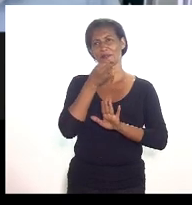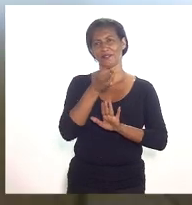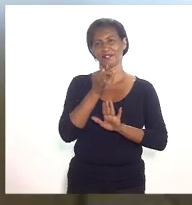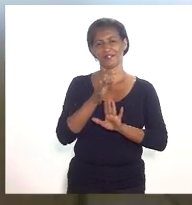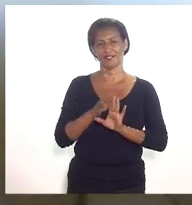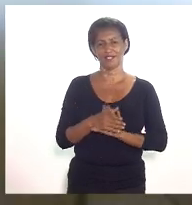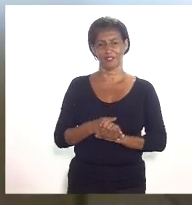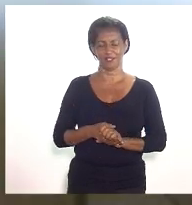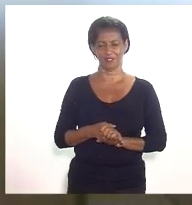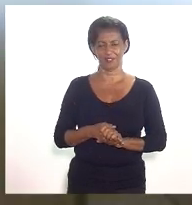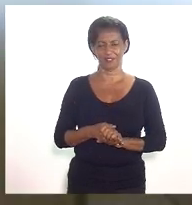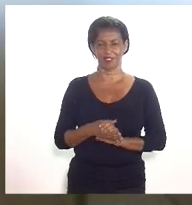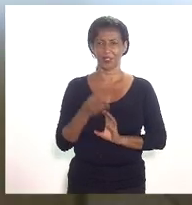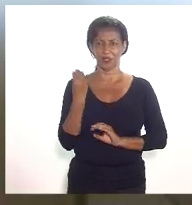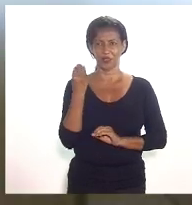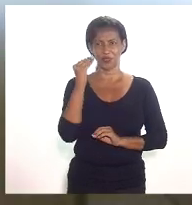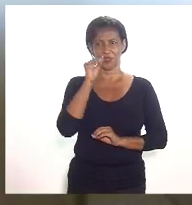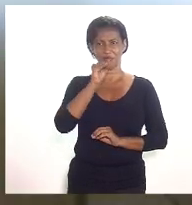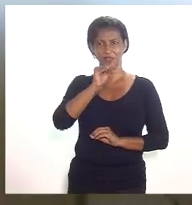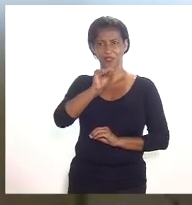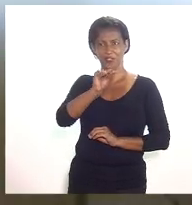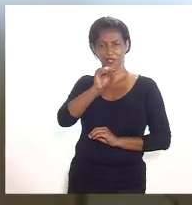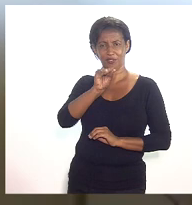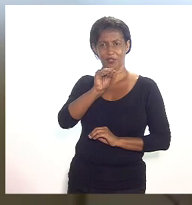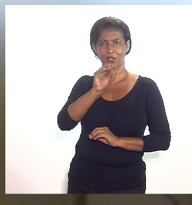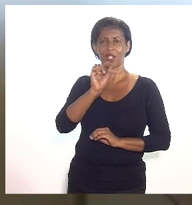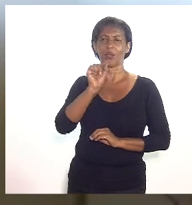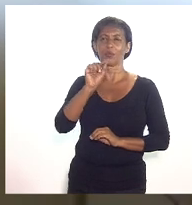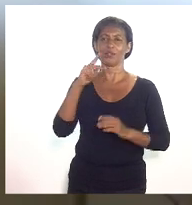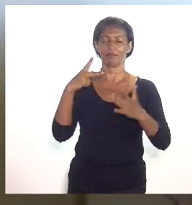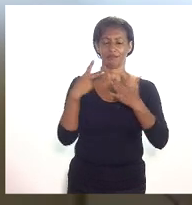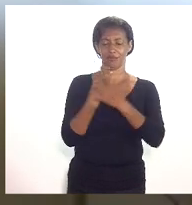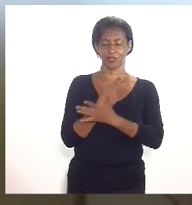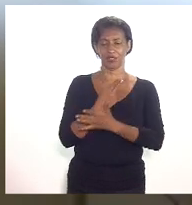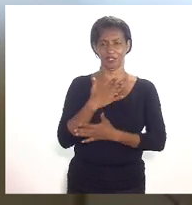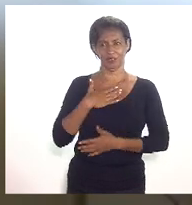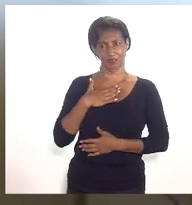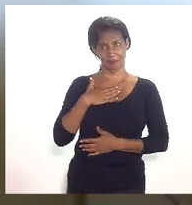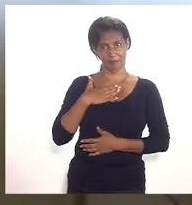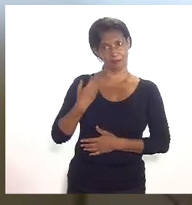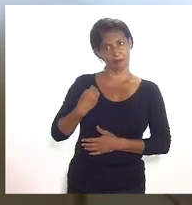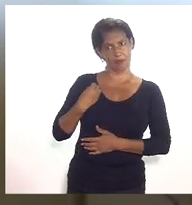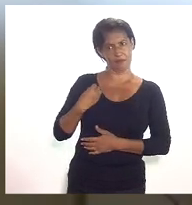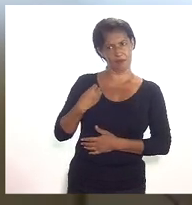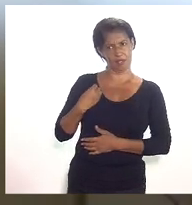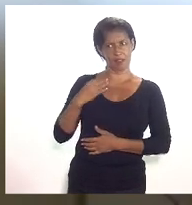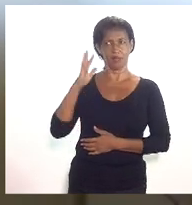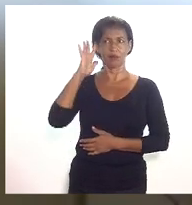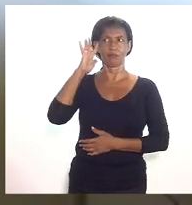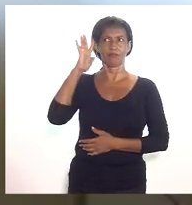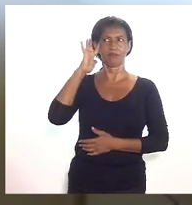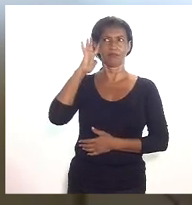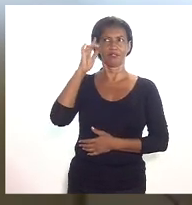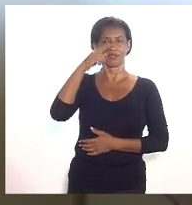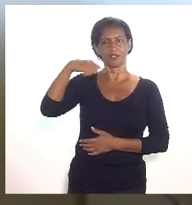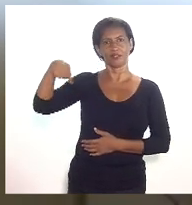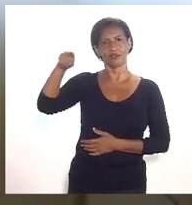Eu vou colocar aqui uma questão que está acontecendo comigo, mas a reflexão dos senhores deputados.